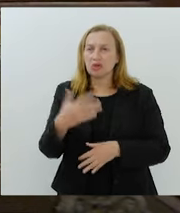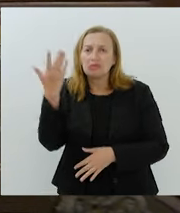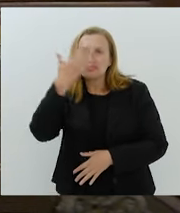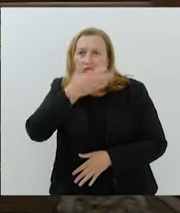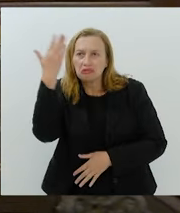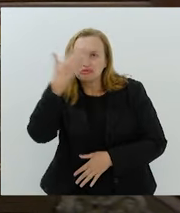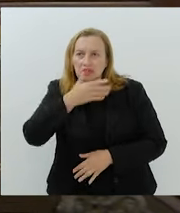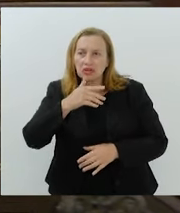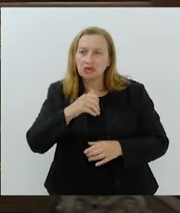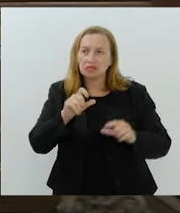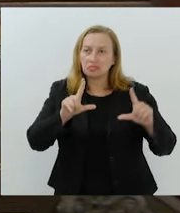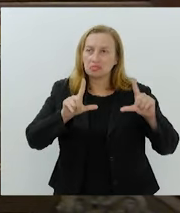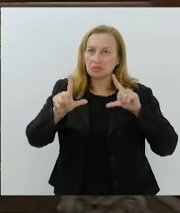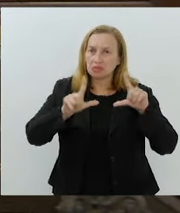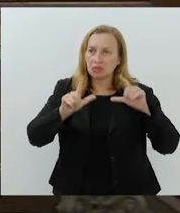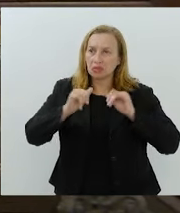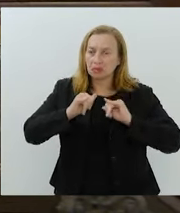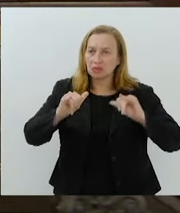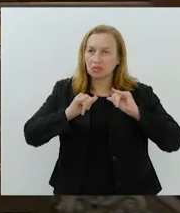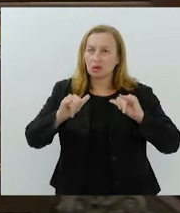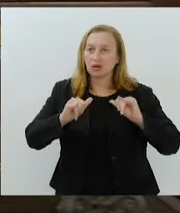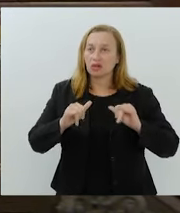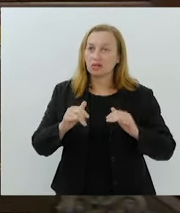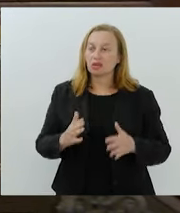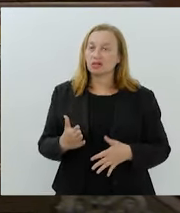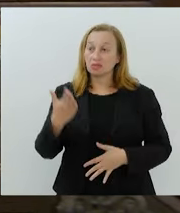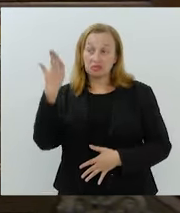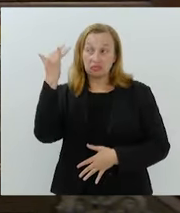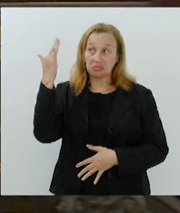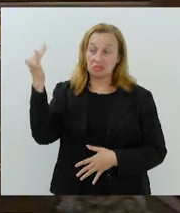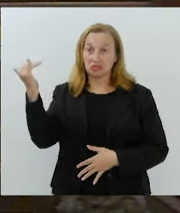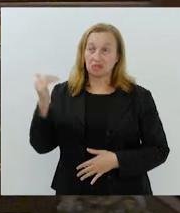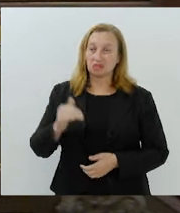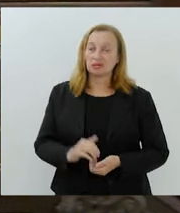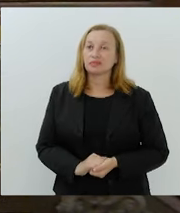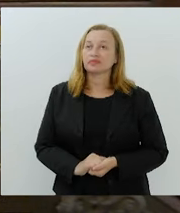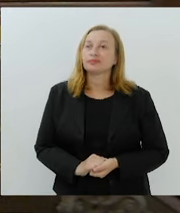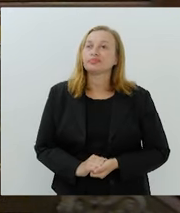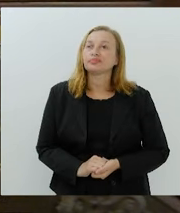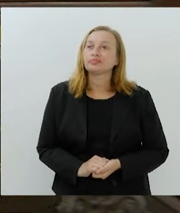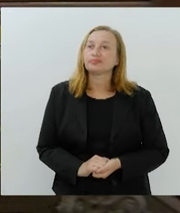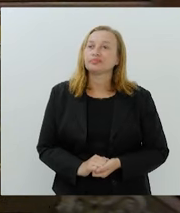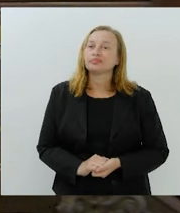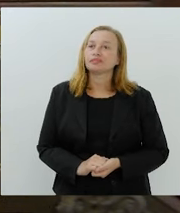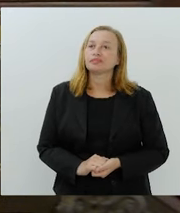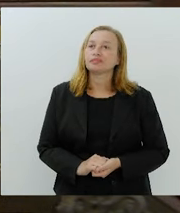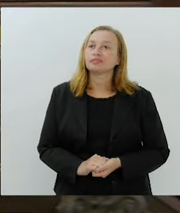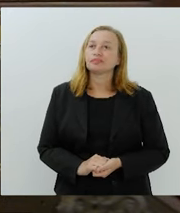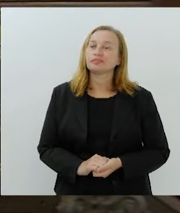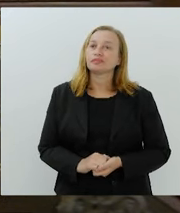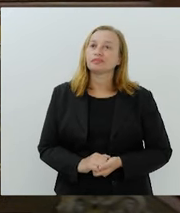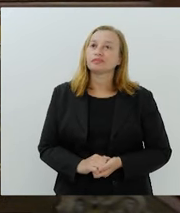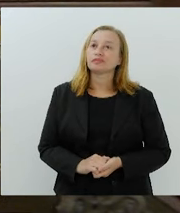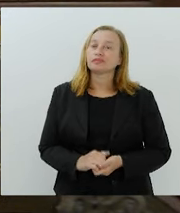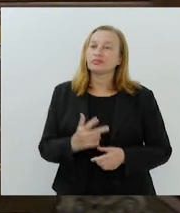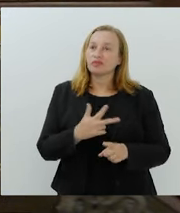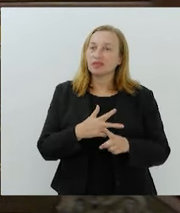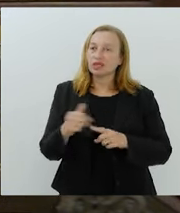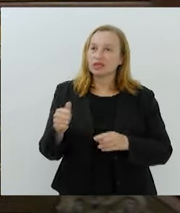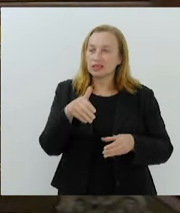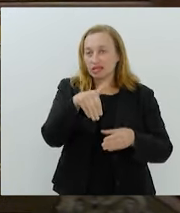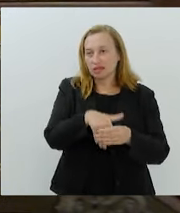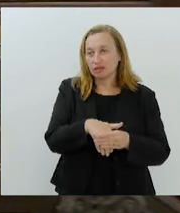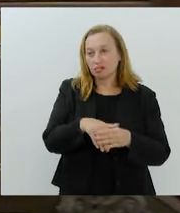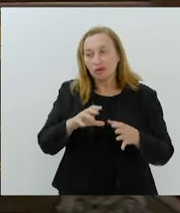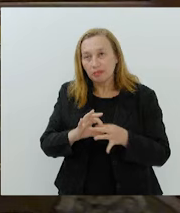programas daqueles que estão, eu diria, mais cacifados para ganhar essa eleição, me permitam